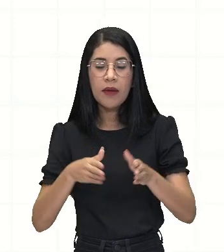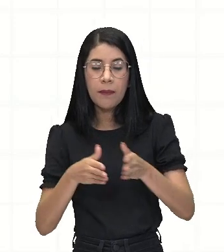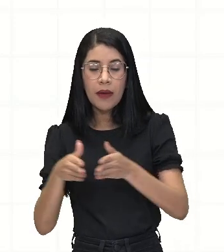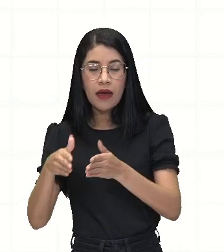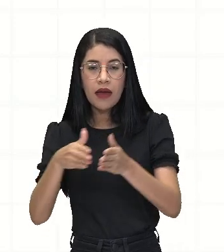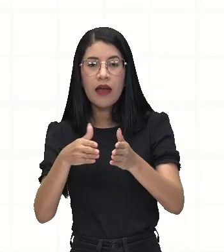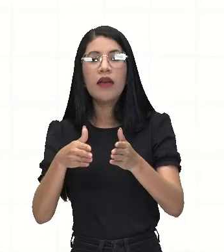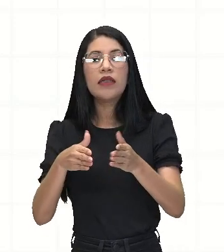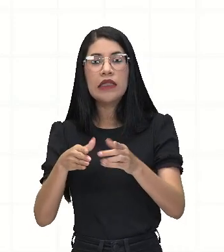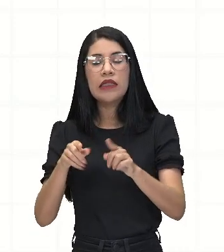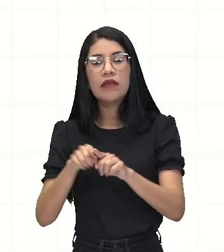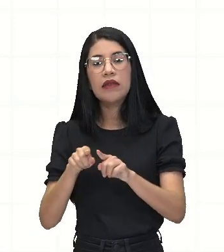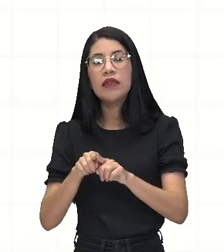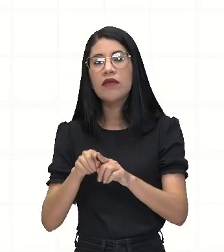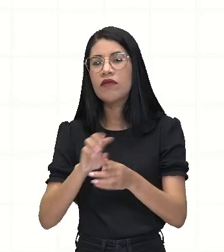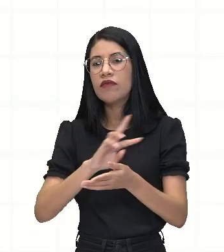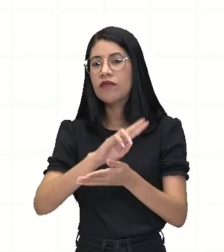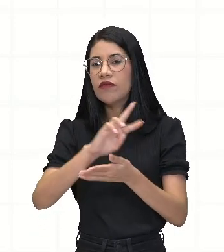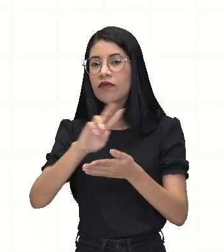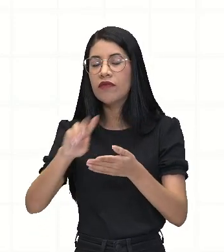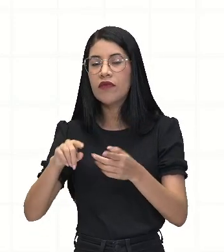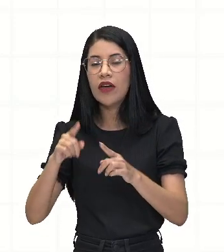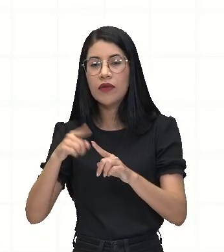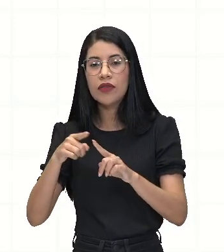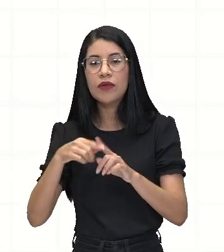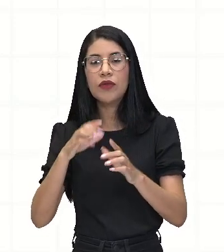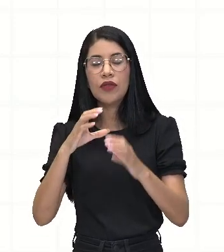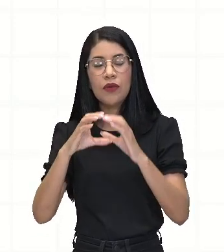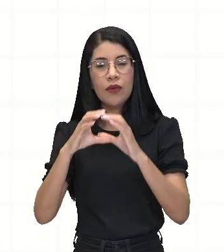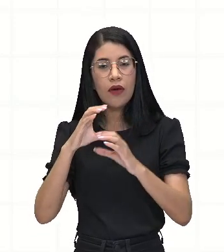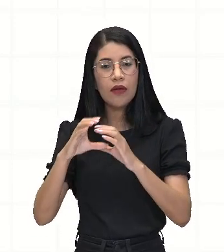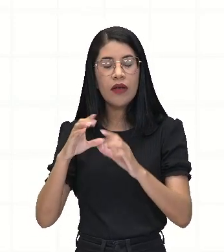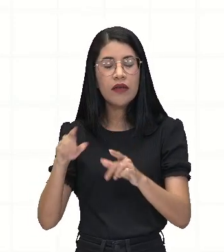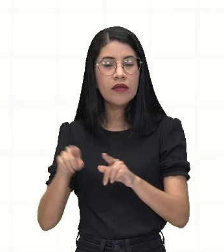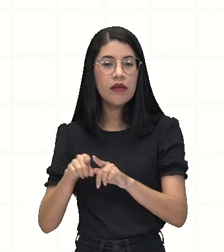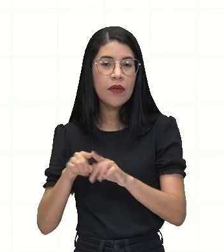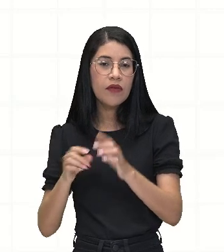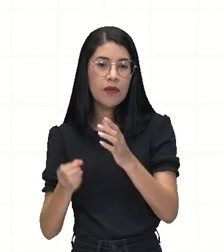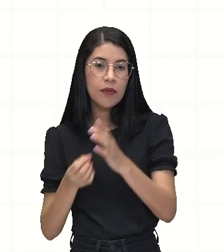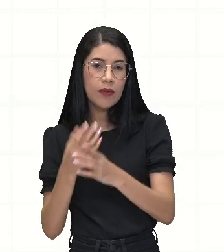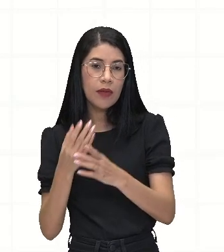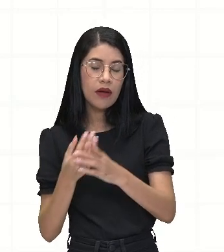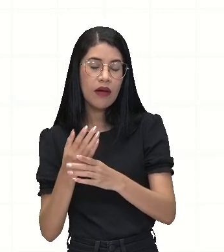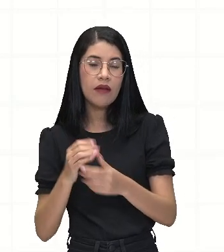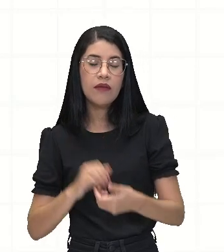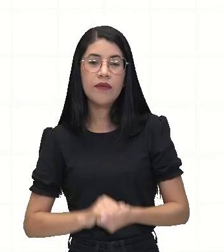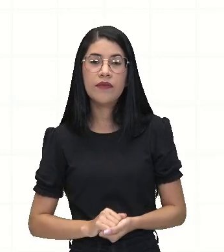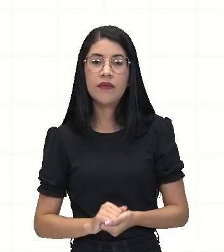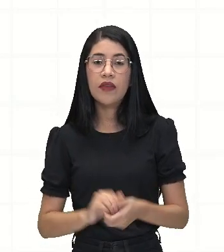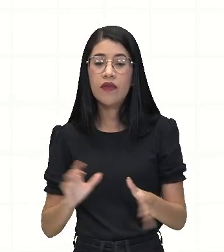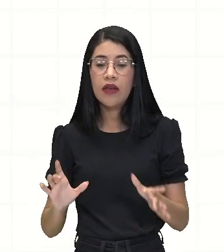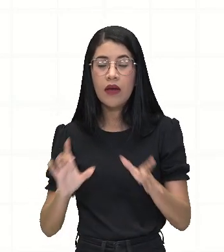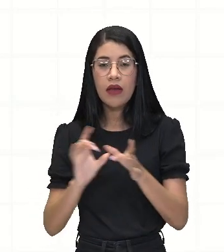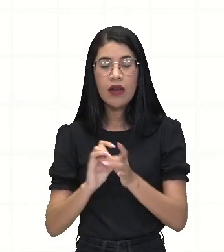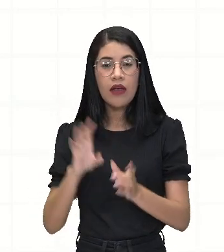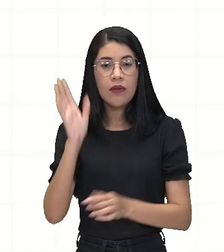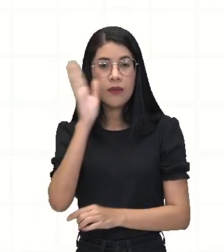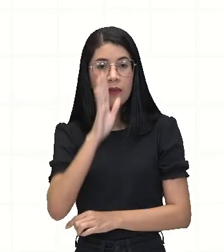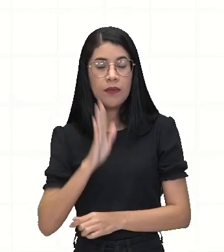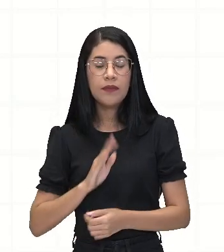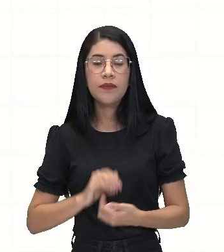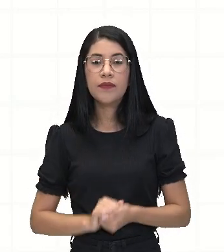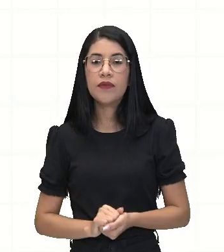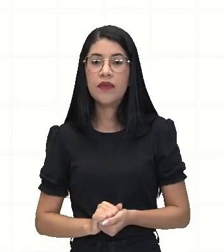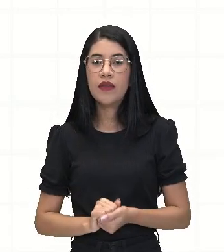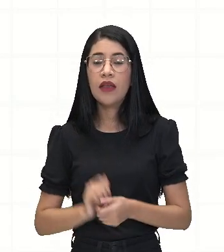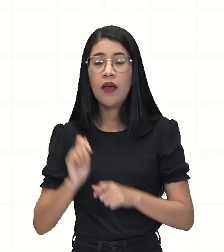ferrovias, entre outros meios, né, de comunicação entre essas regiões, ocorrendo a integração nacional. No